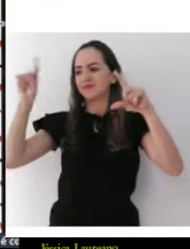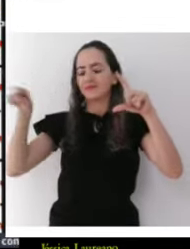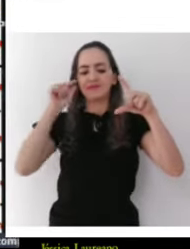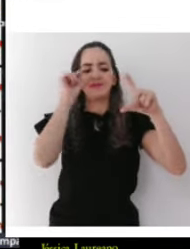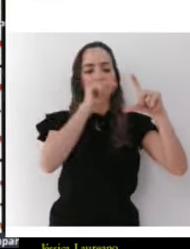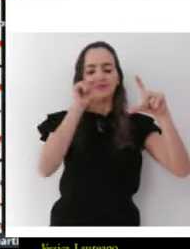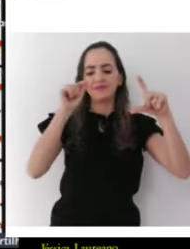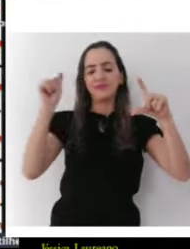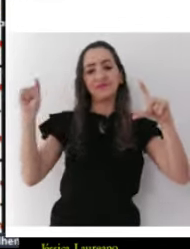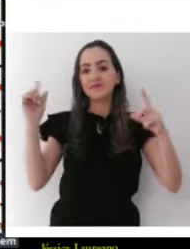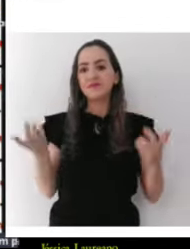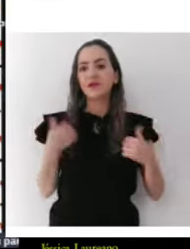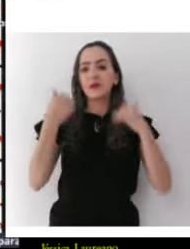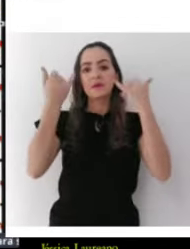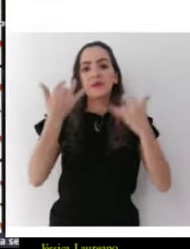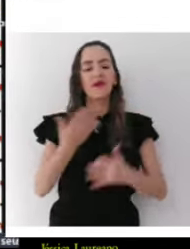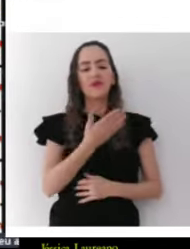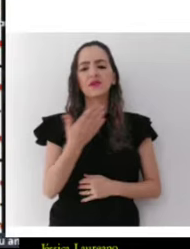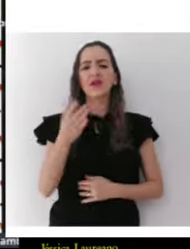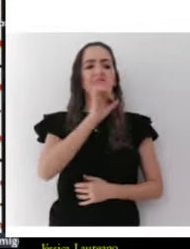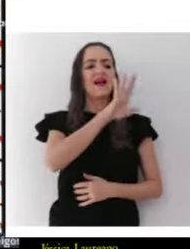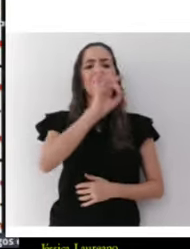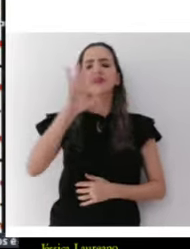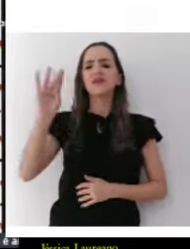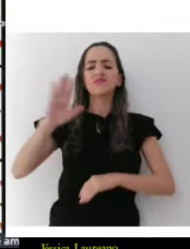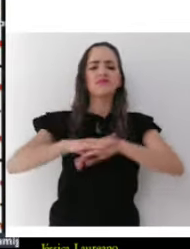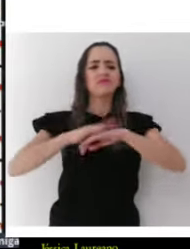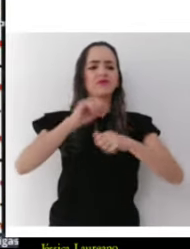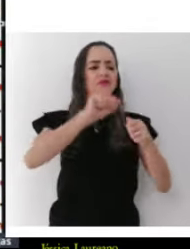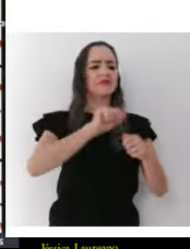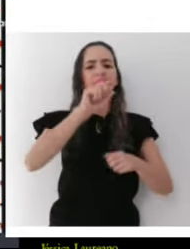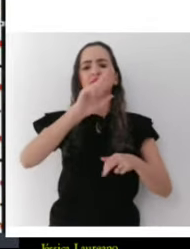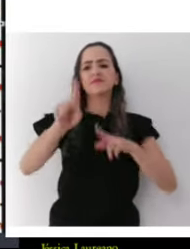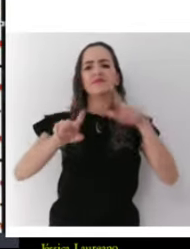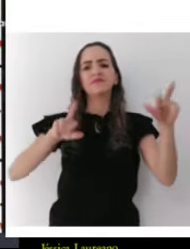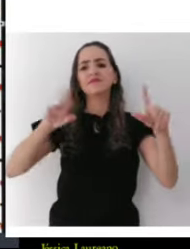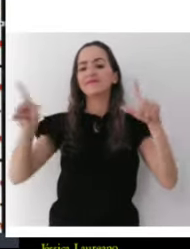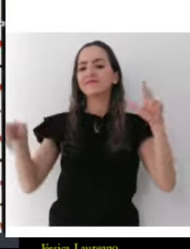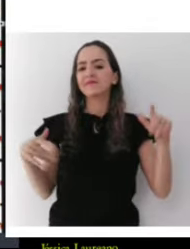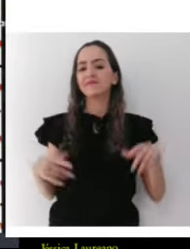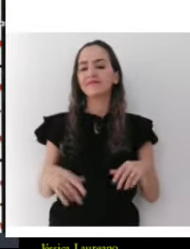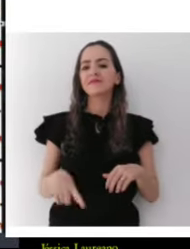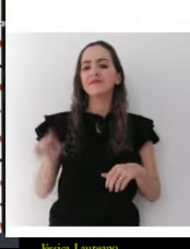que cada pessoa tem uma maneira de fazer e a gente deve valorizar nossas estratégias pessoais, tá bom?